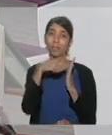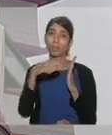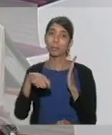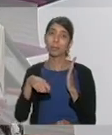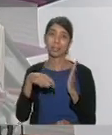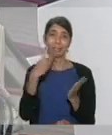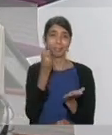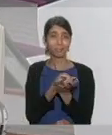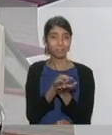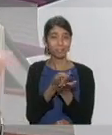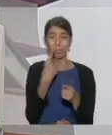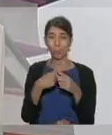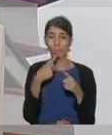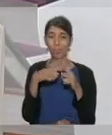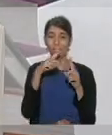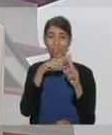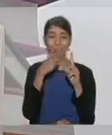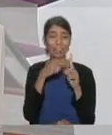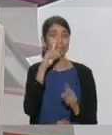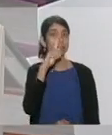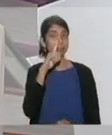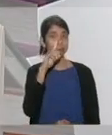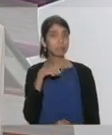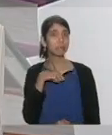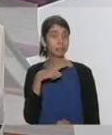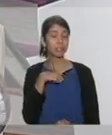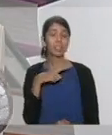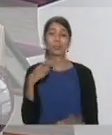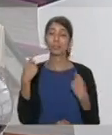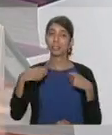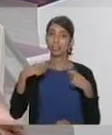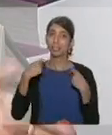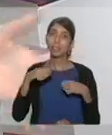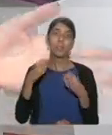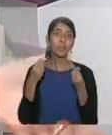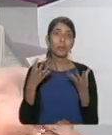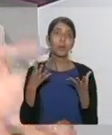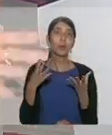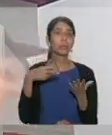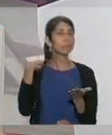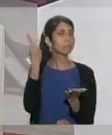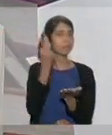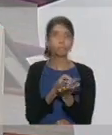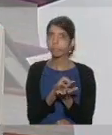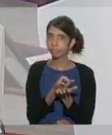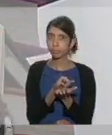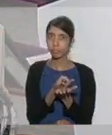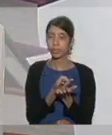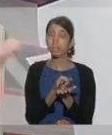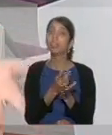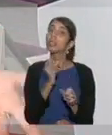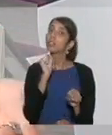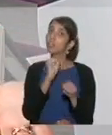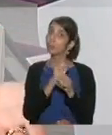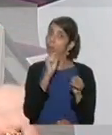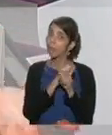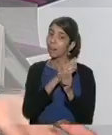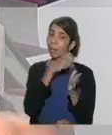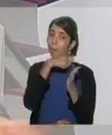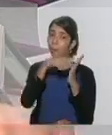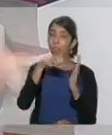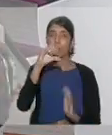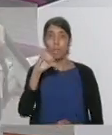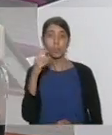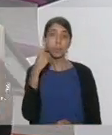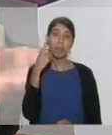9 meses, numa gravidez de altíssimo risco, em que eu tive que ficar completamente deitada e tendo que esperar os 9 meses